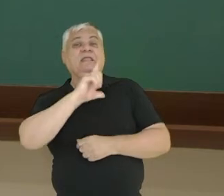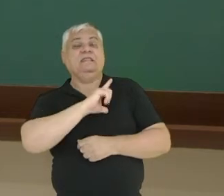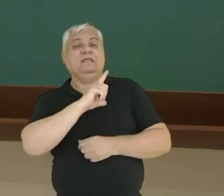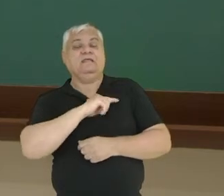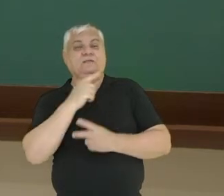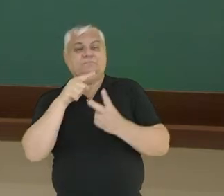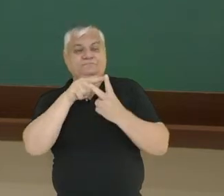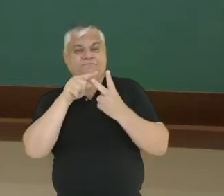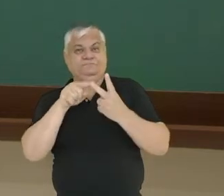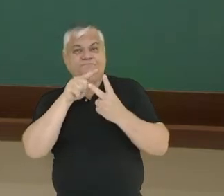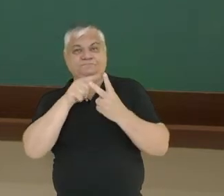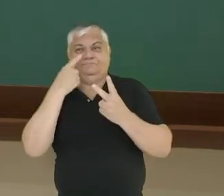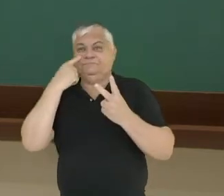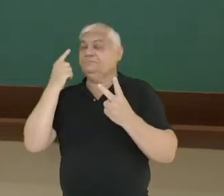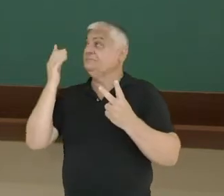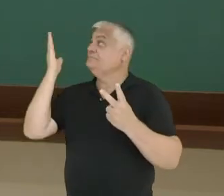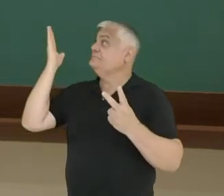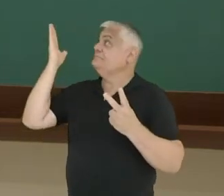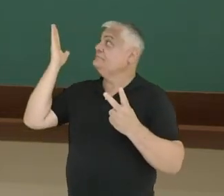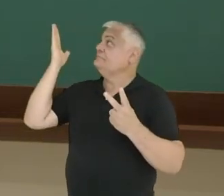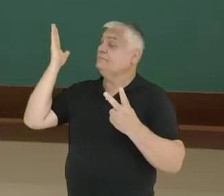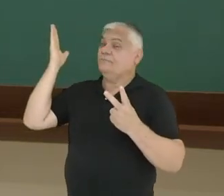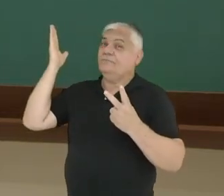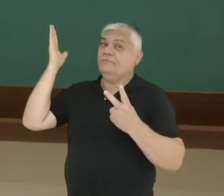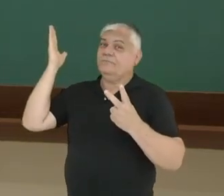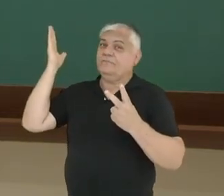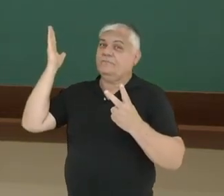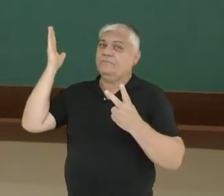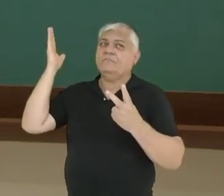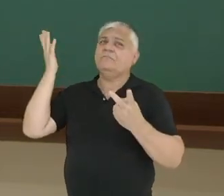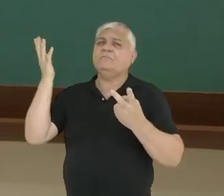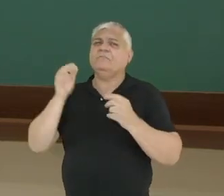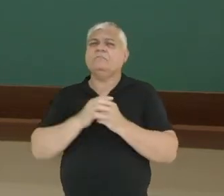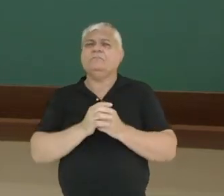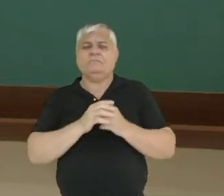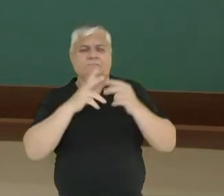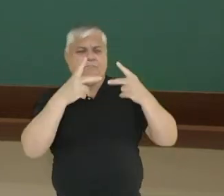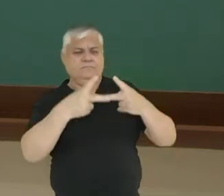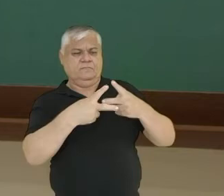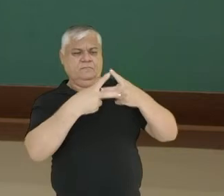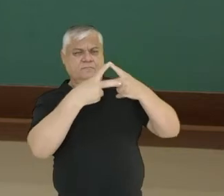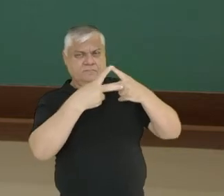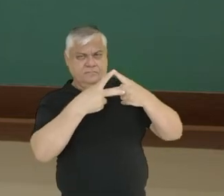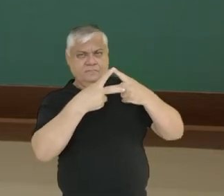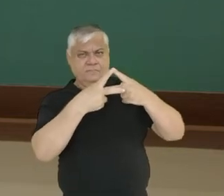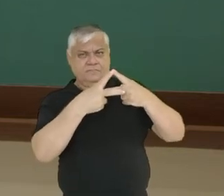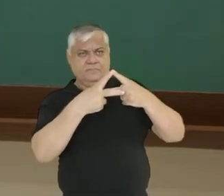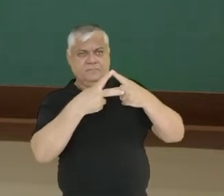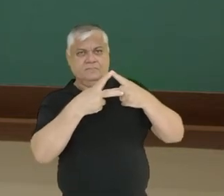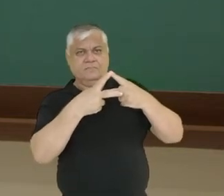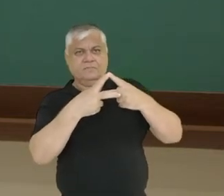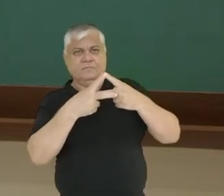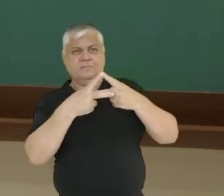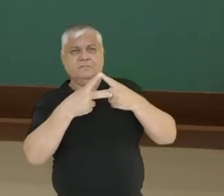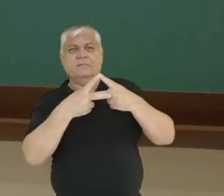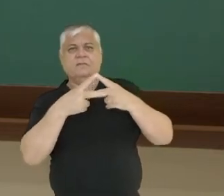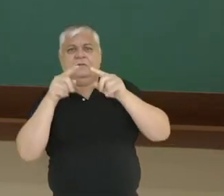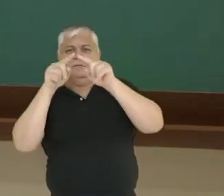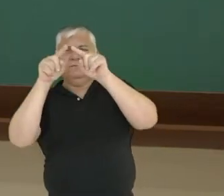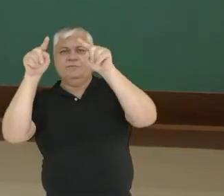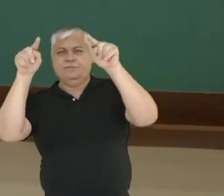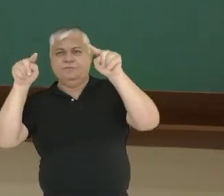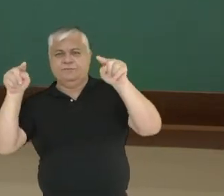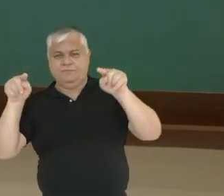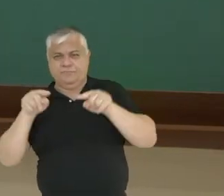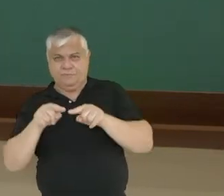duas imagens e ele pede para você determinar a medida do ângulo interno,